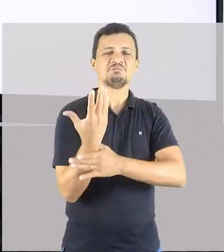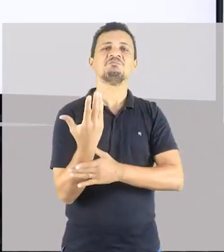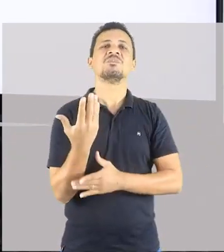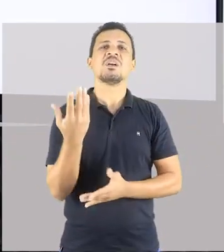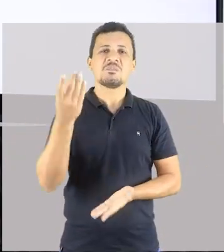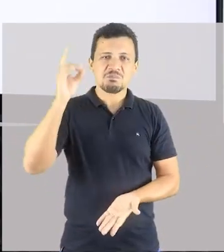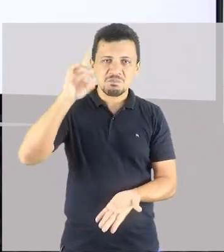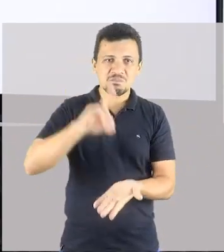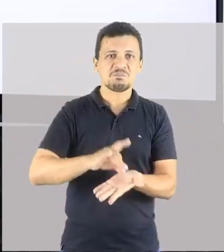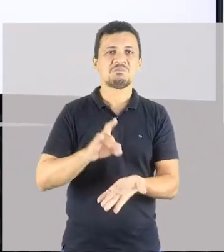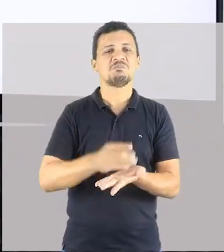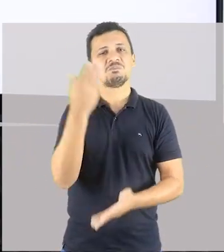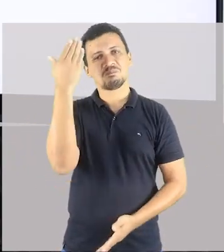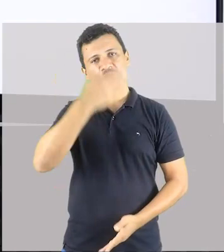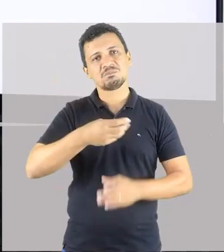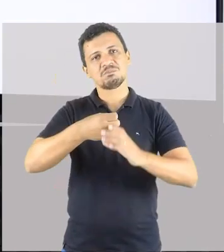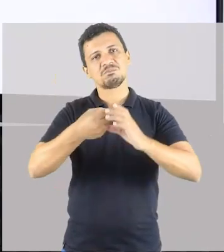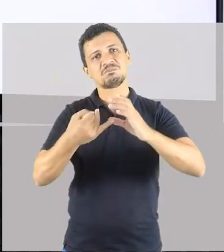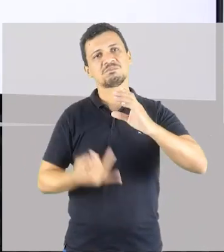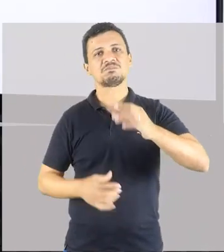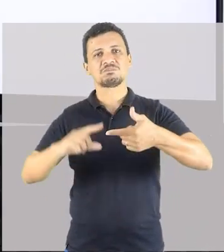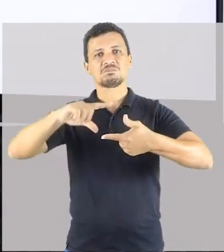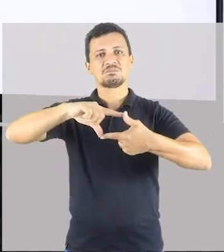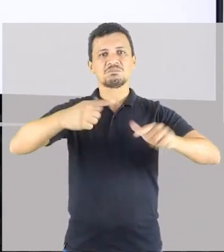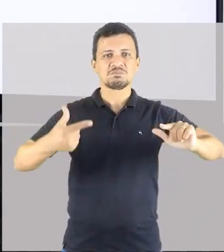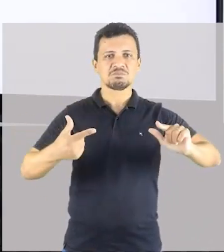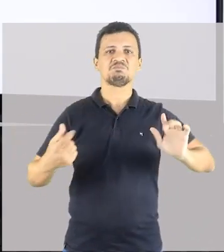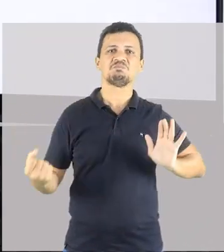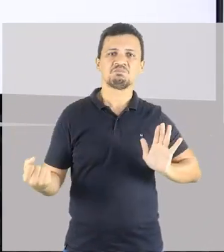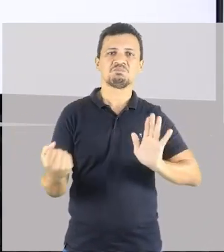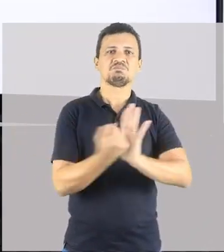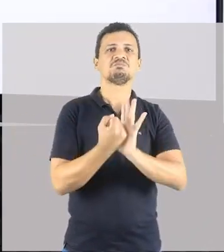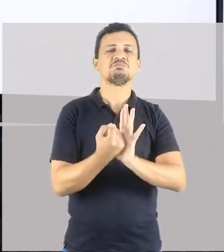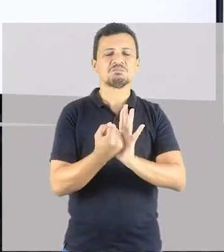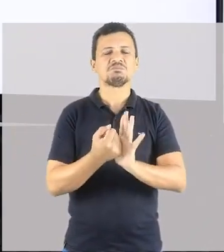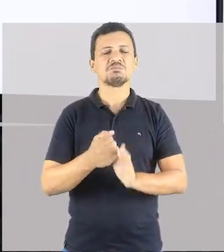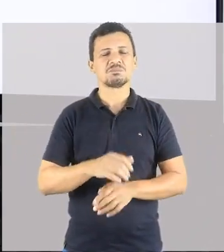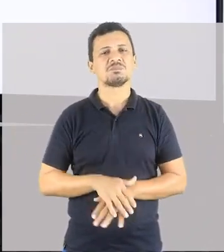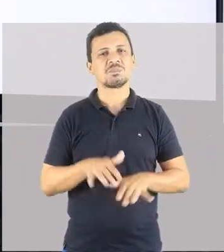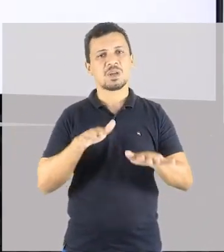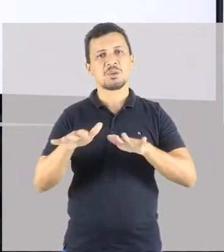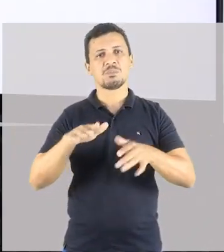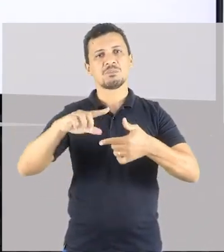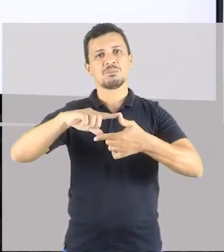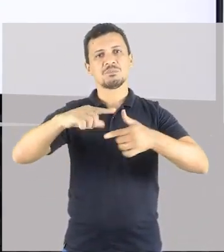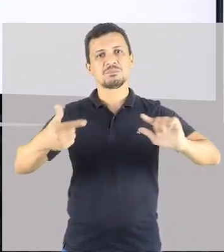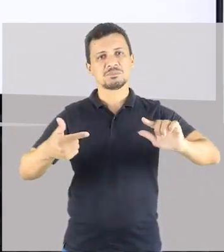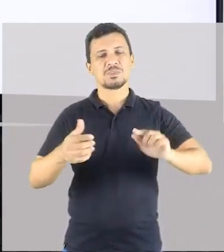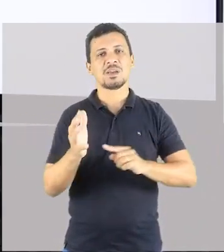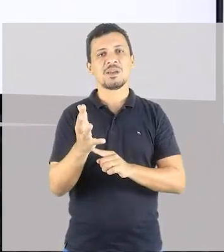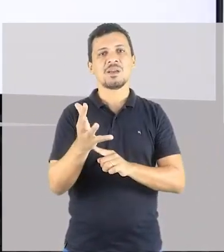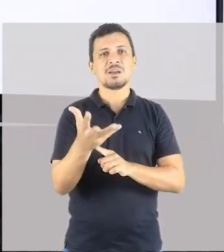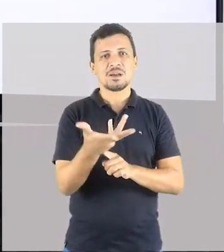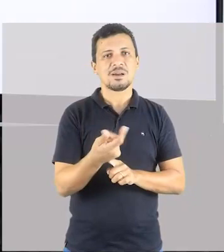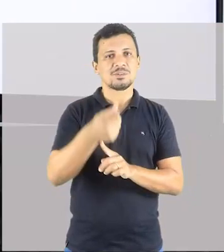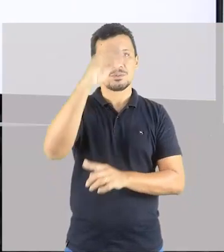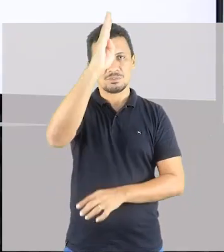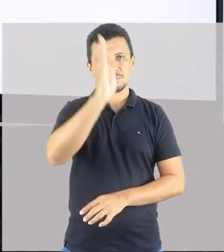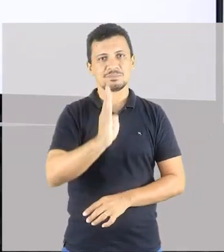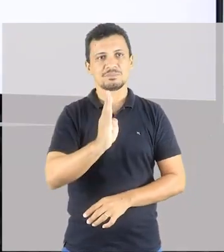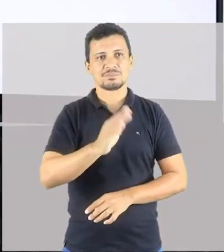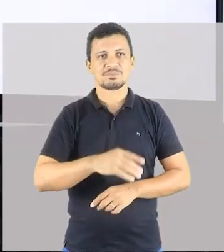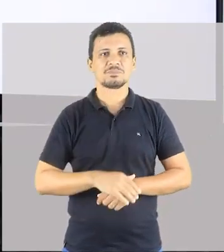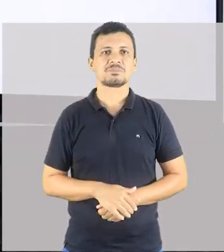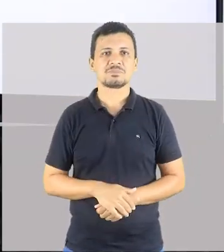fato, das características do modernismo, da consolidação, melhor dizendo, do modernismo como arte no Brasil,